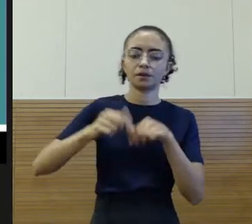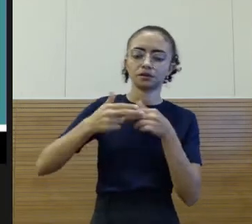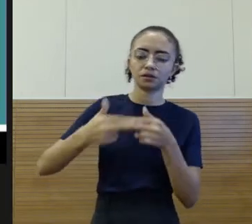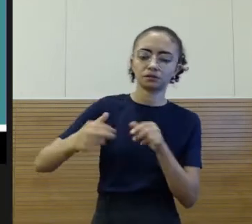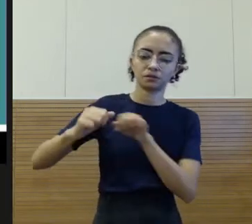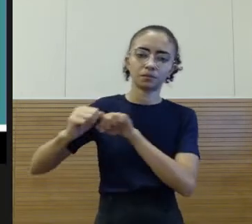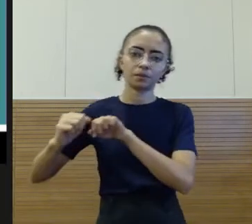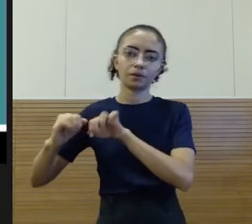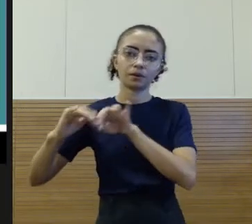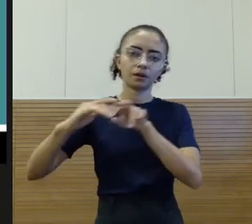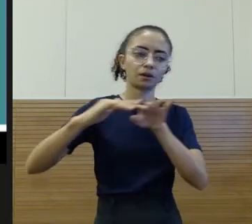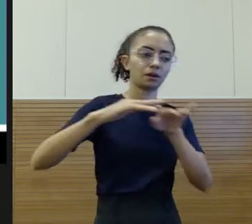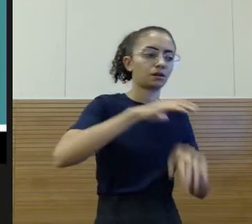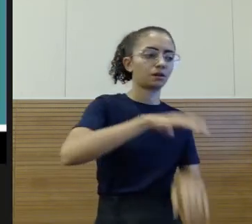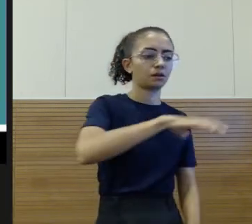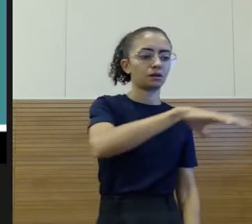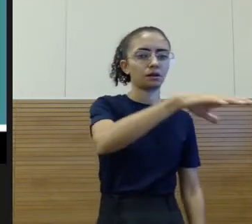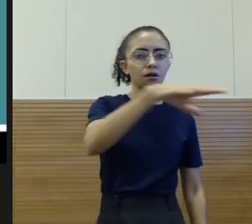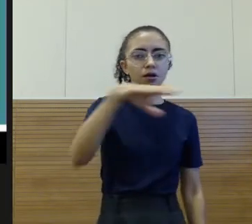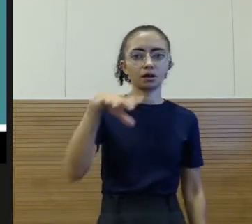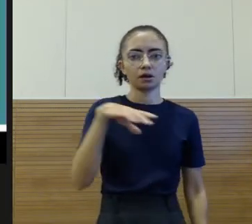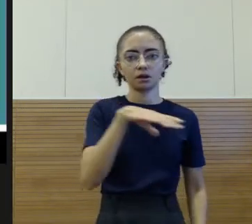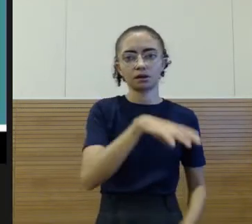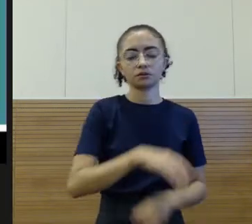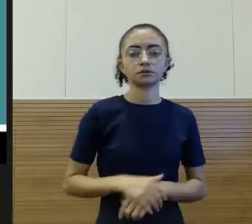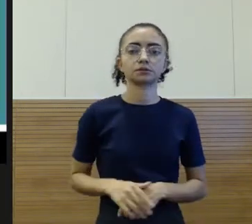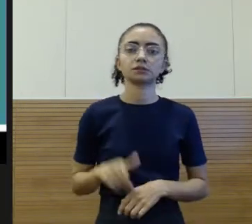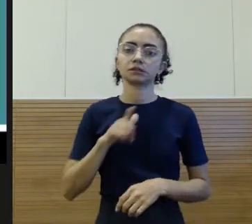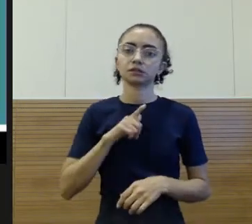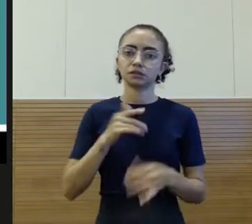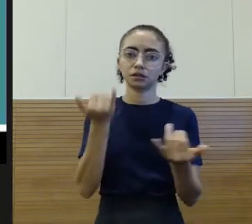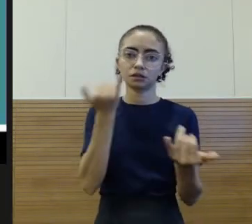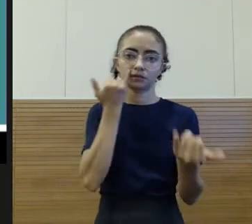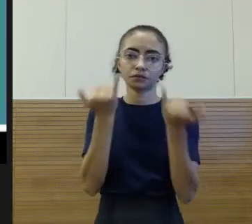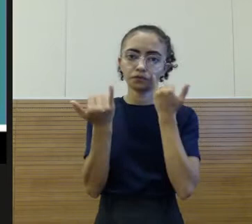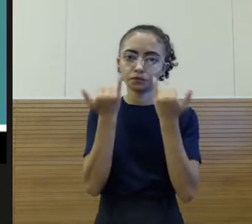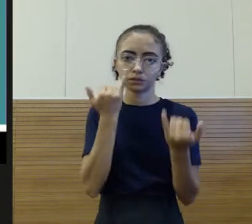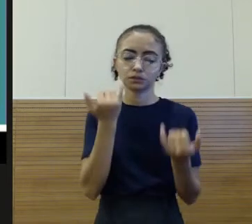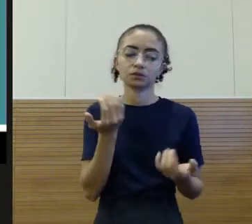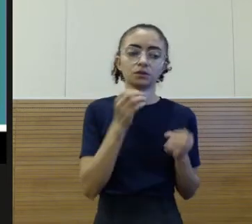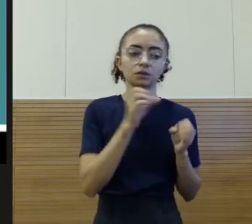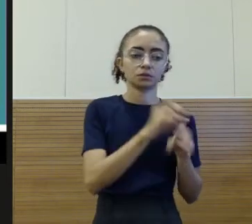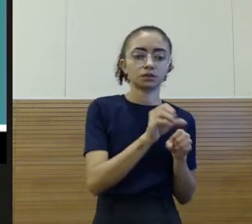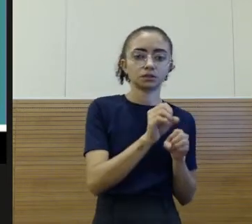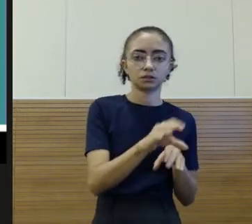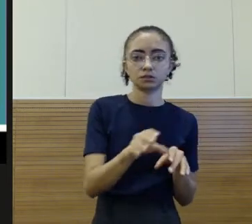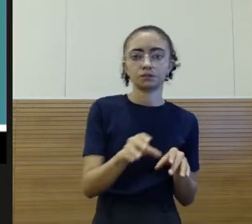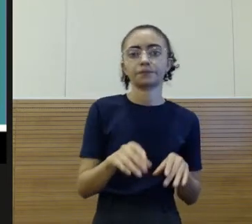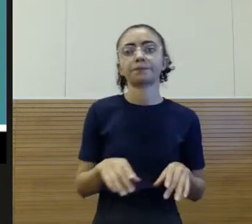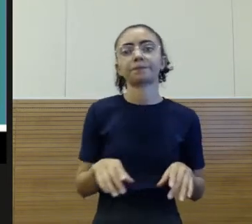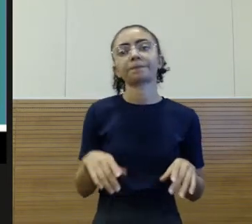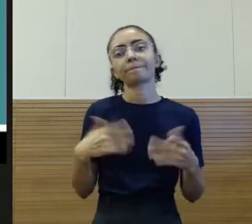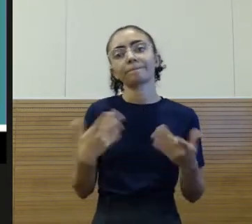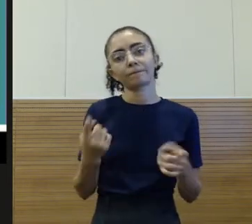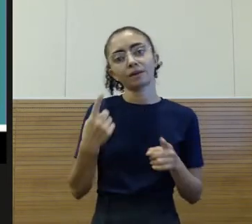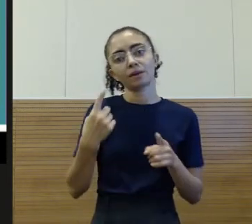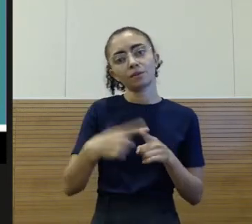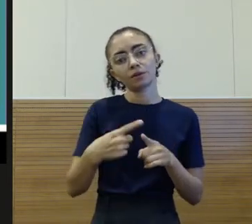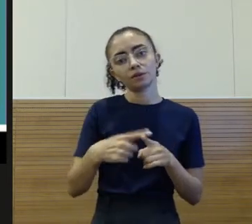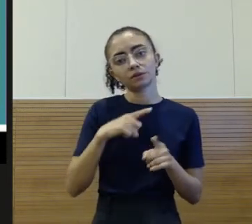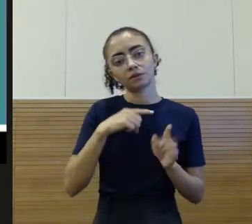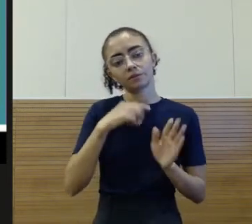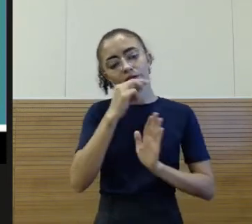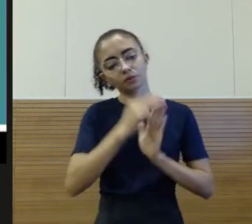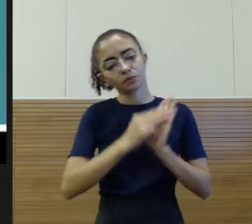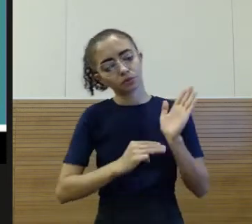canais e materiais. E é que da informação, da educação, comunicação, porque volta a metodologia